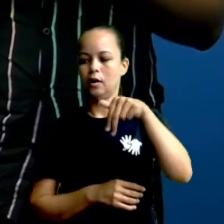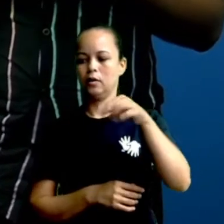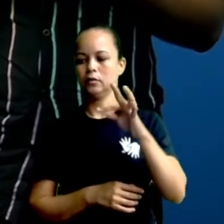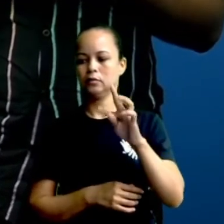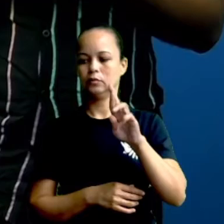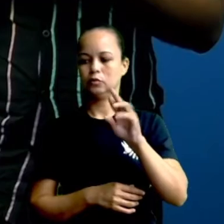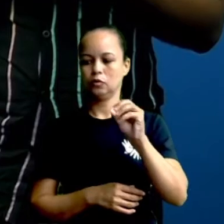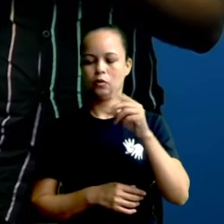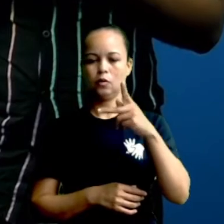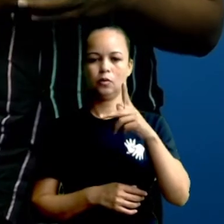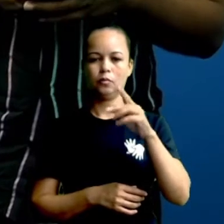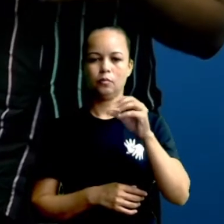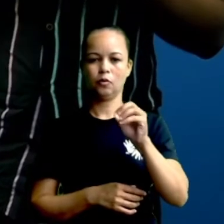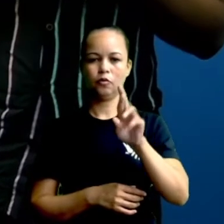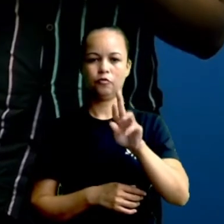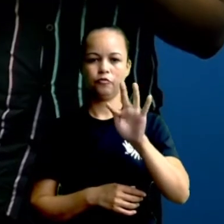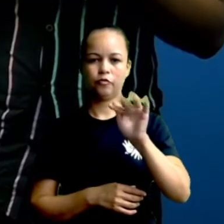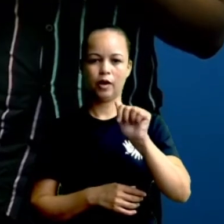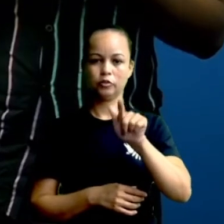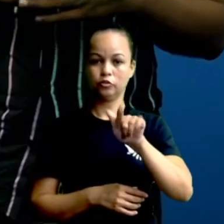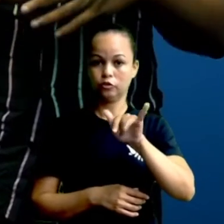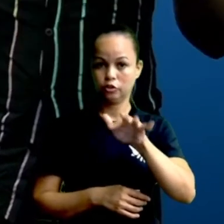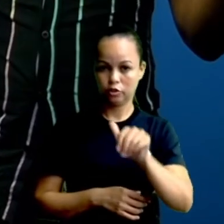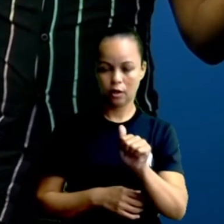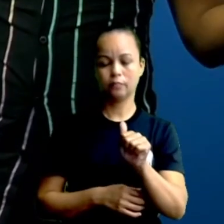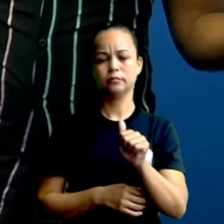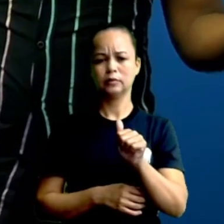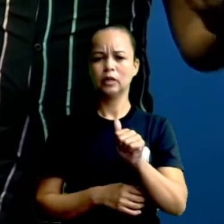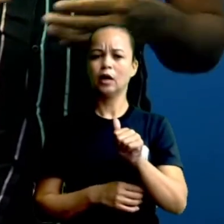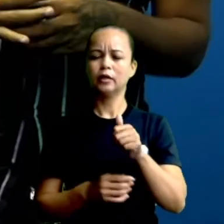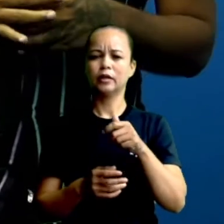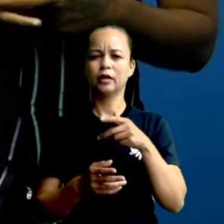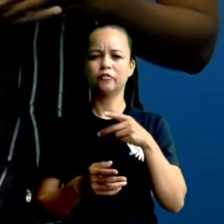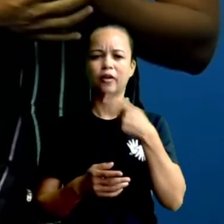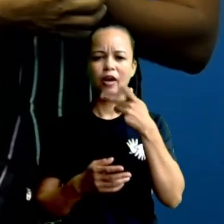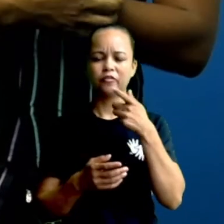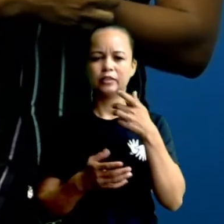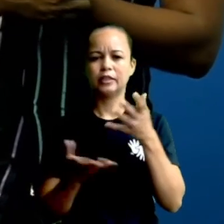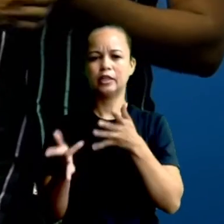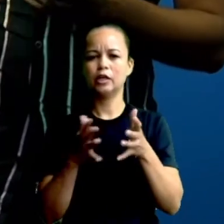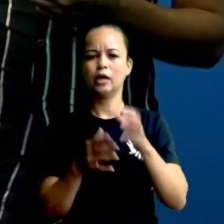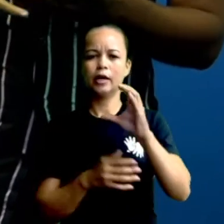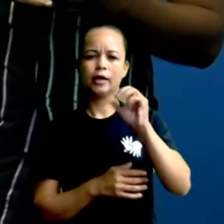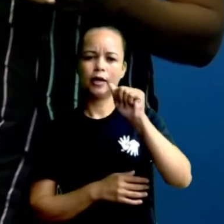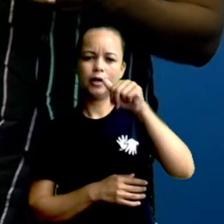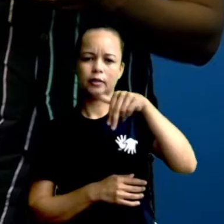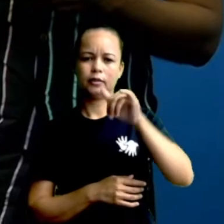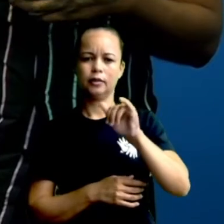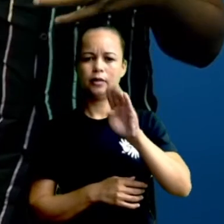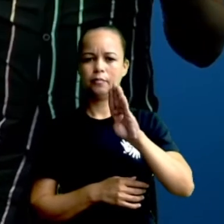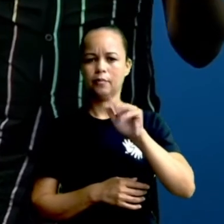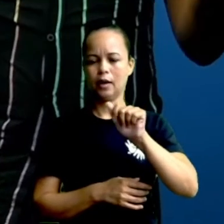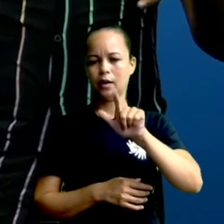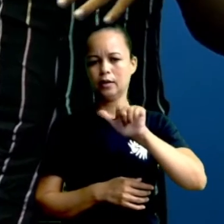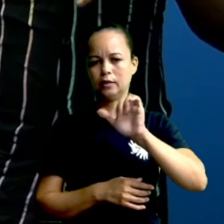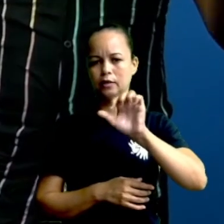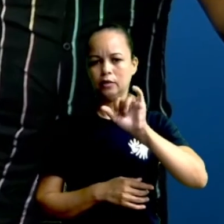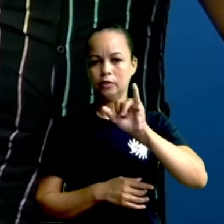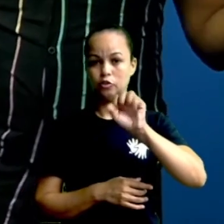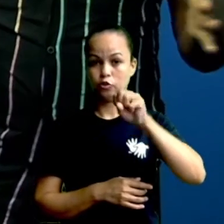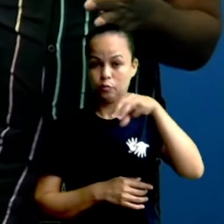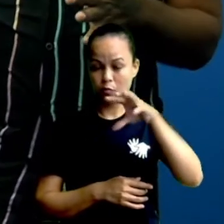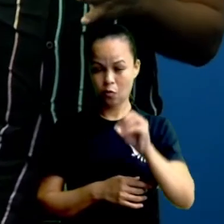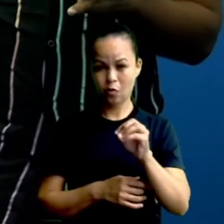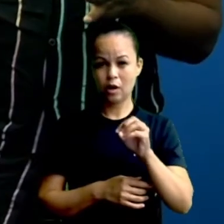ter escutado falar como canibalismo, né? Quer dizer, professor, que os tupis eles chegavam e